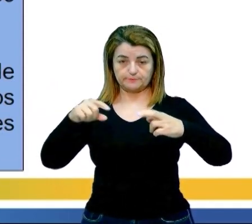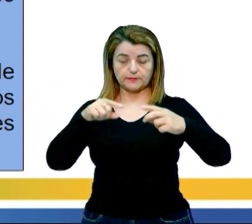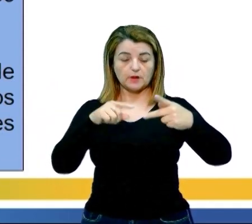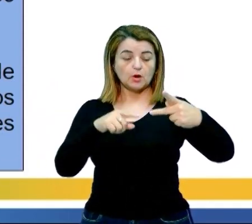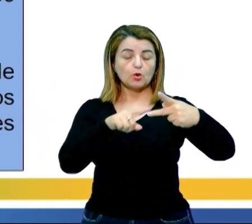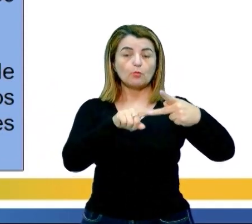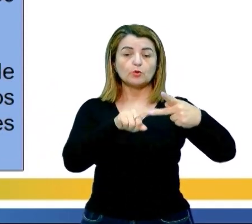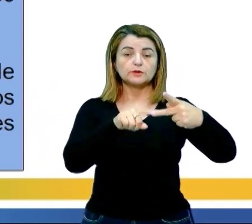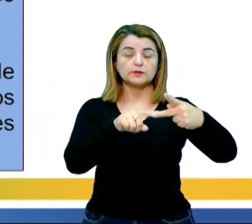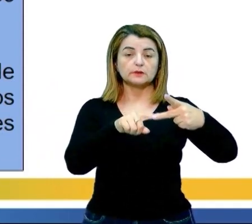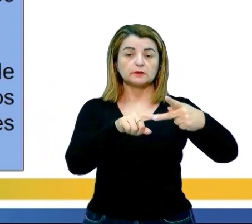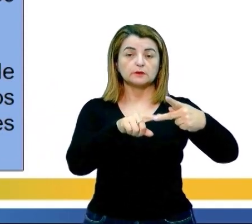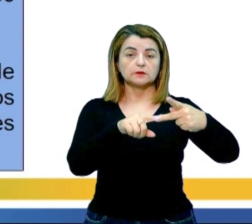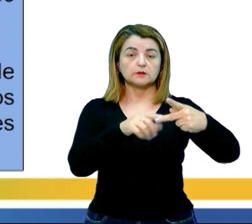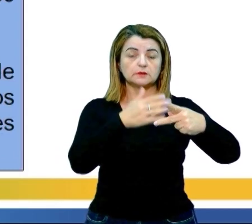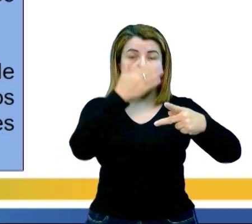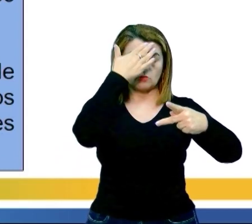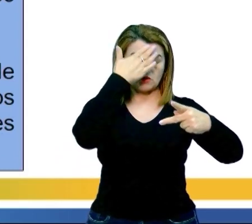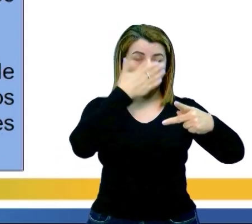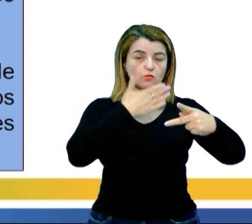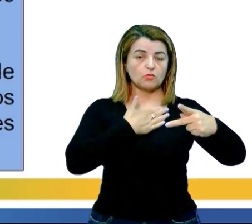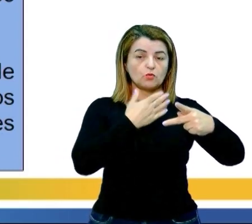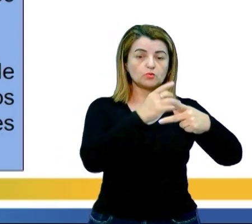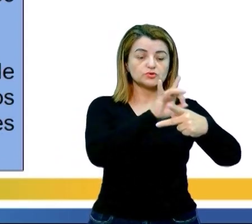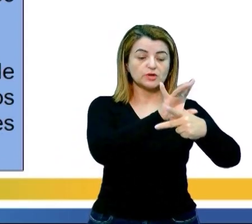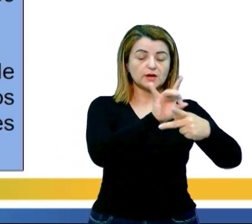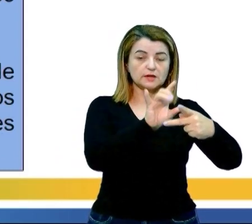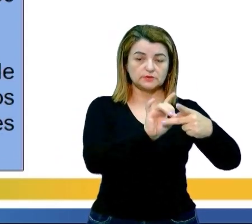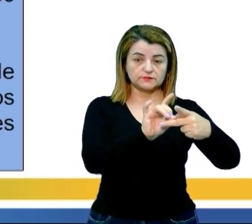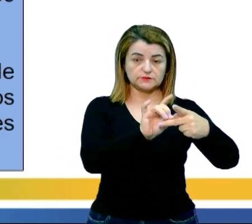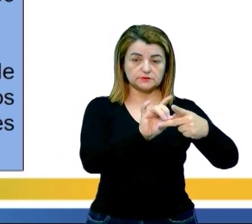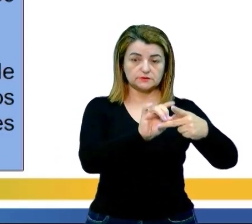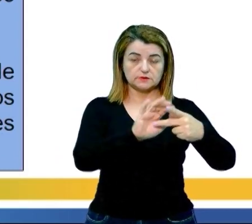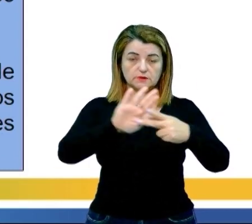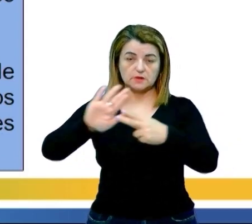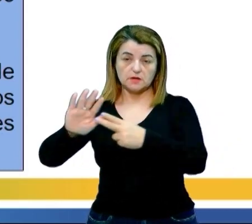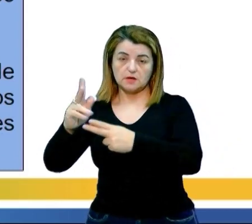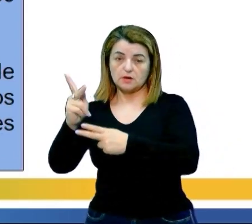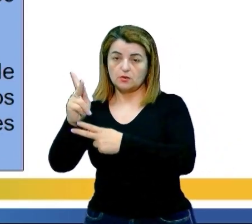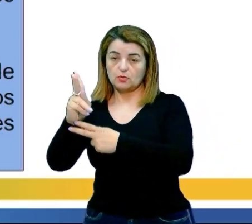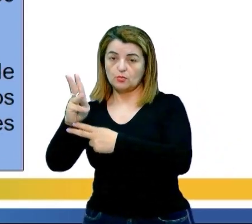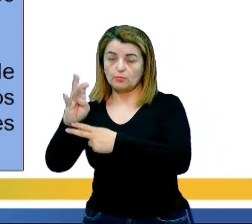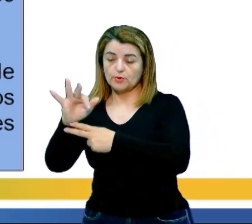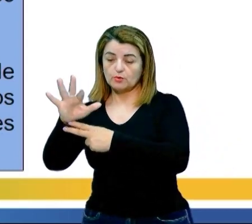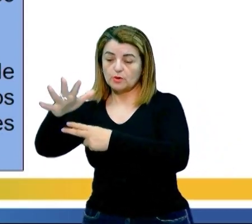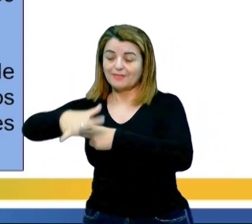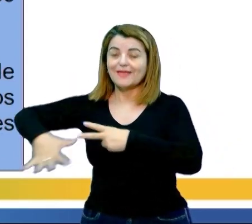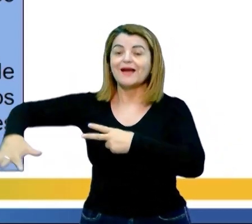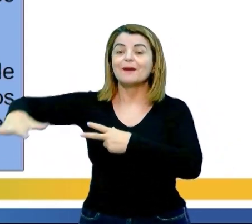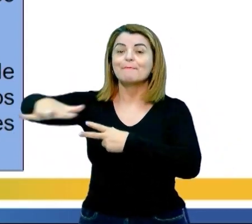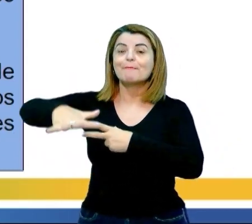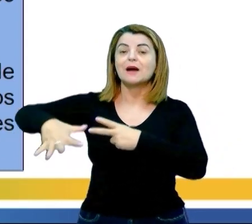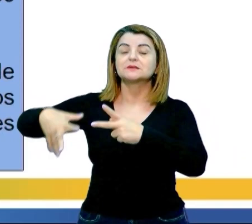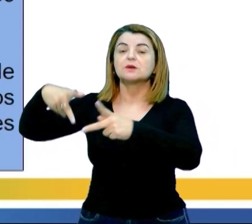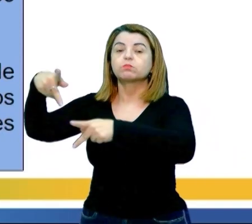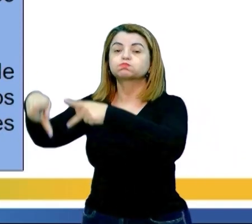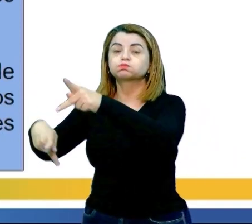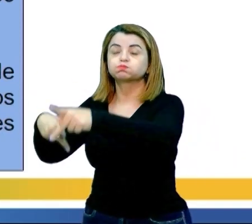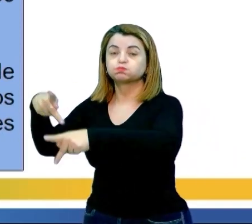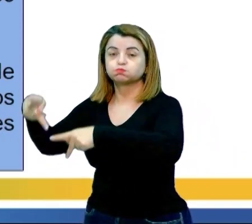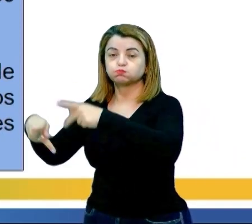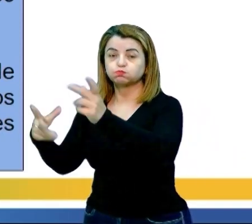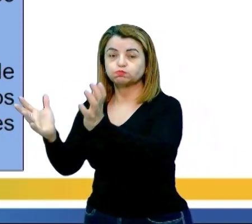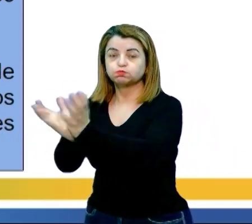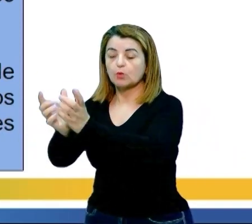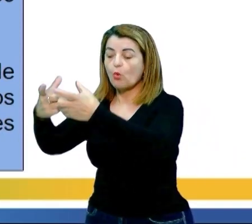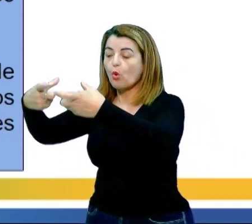O biopoder dirige-se aos corpos das massas, ao conjunto da população e ao seu